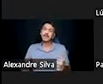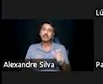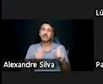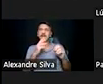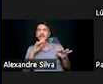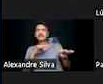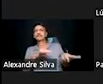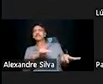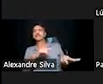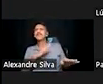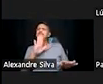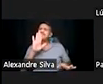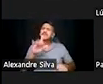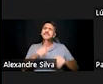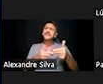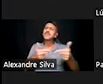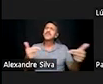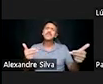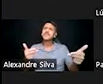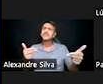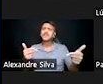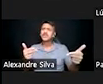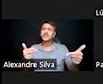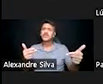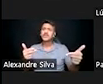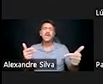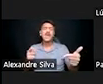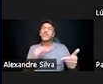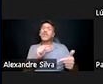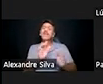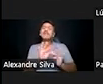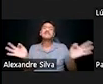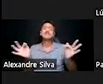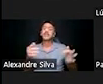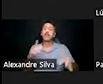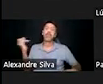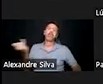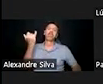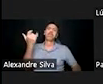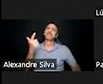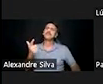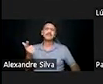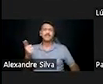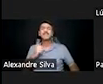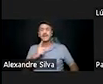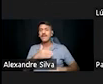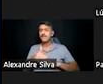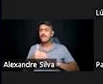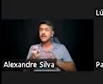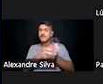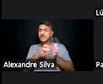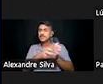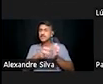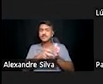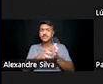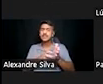um caráter absolutamente comum, absolutamente ordinário. Às vezes, os fósseis eles estão contidos dentro de